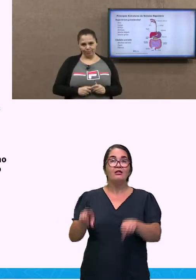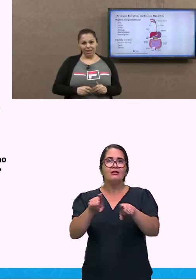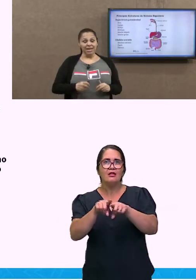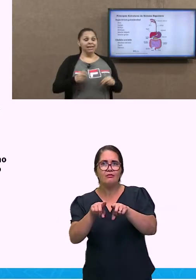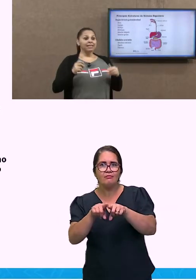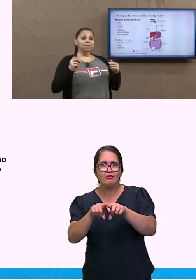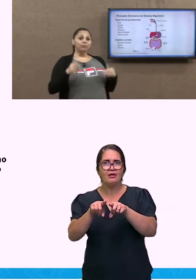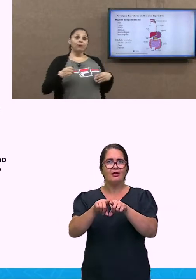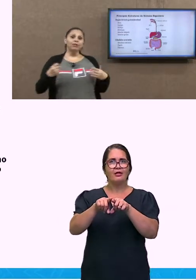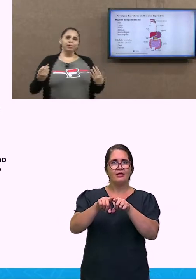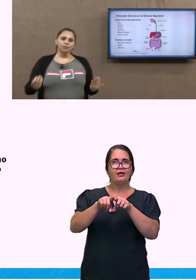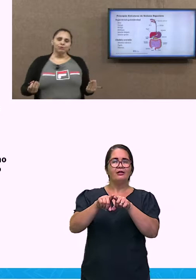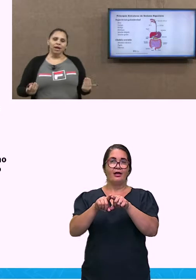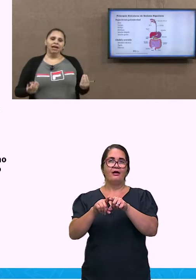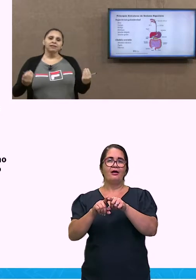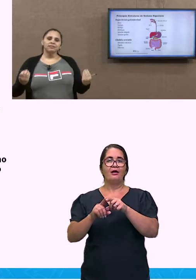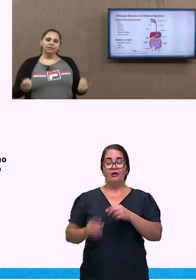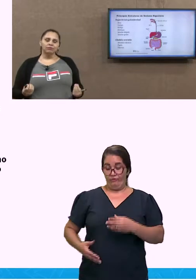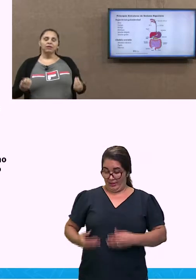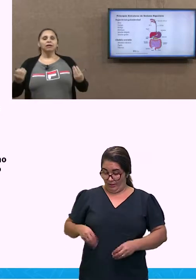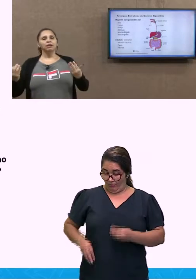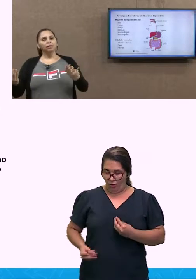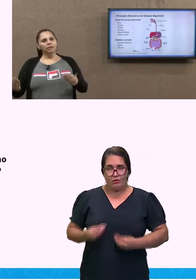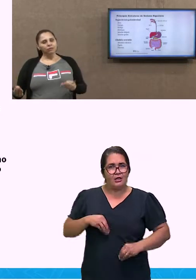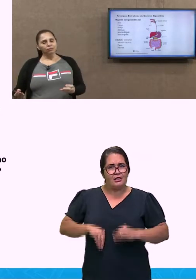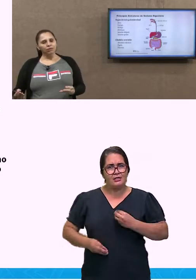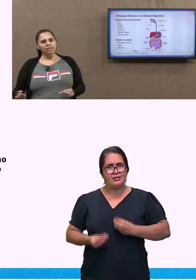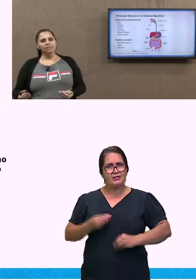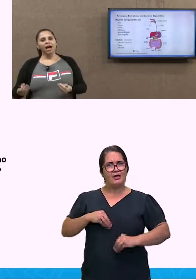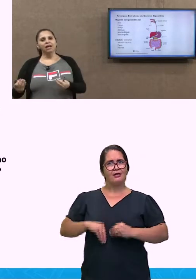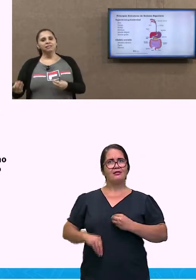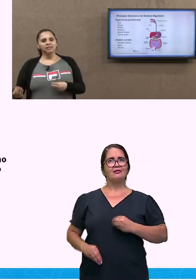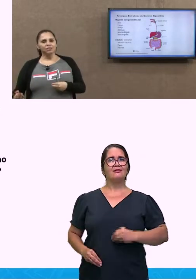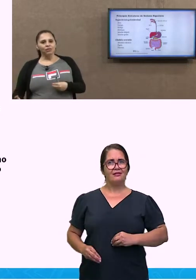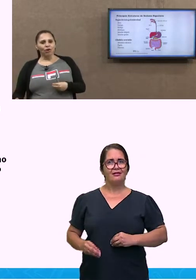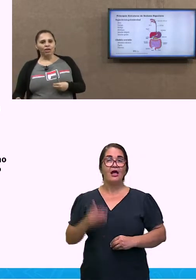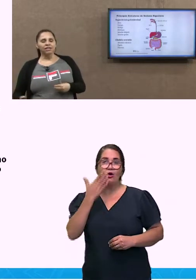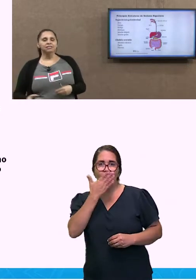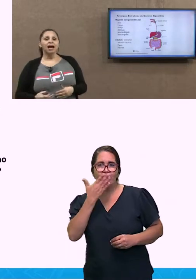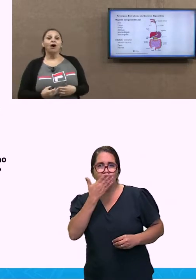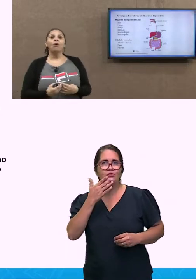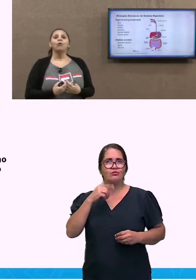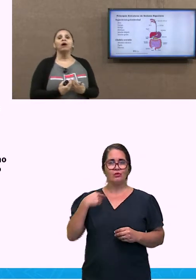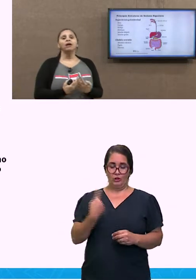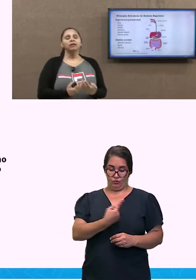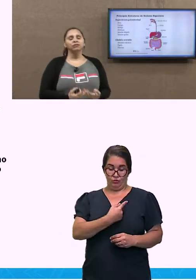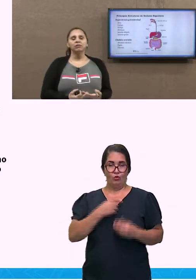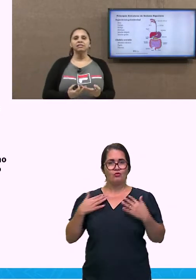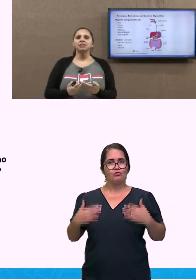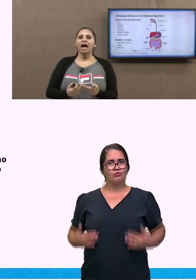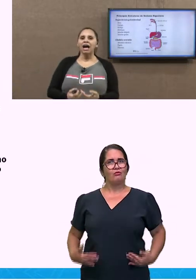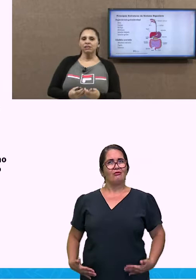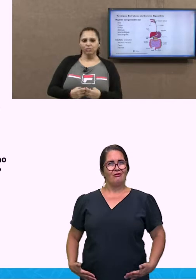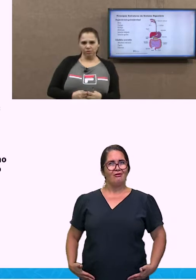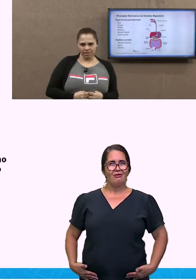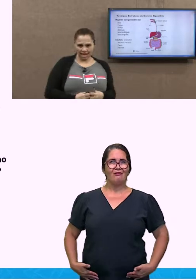organismo. Então, por isso, elas são glândulas acessórias ou